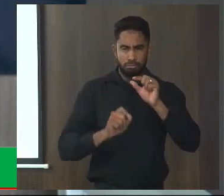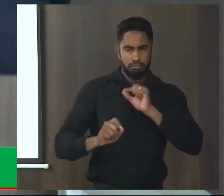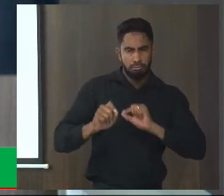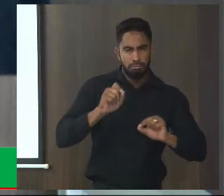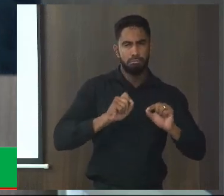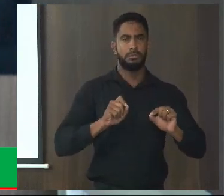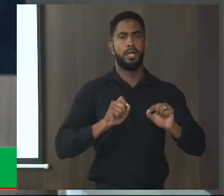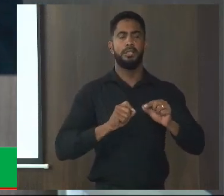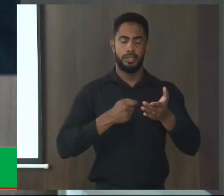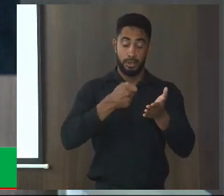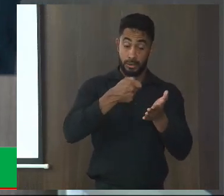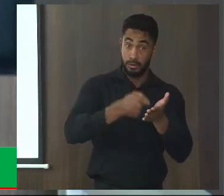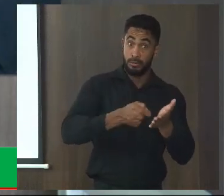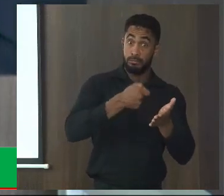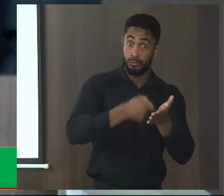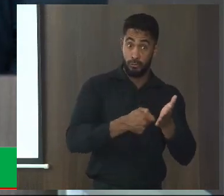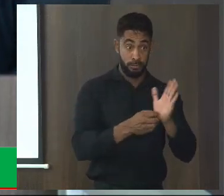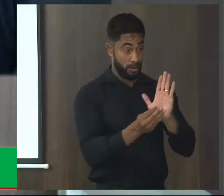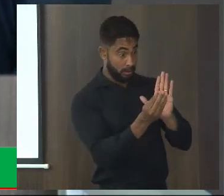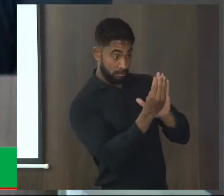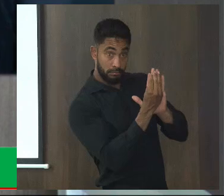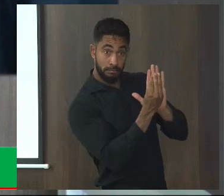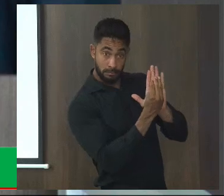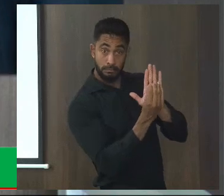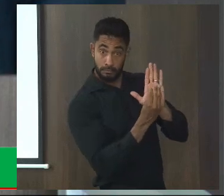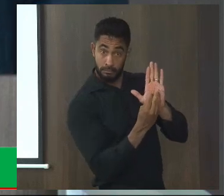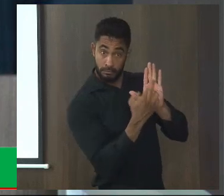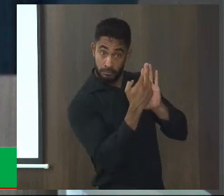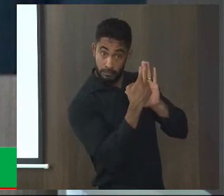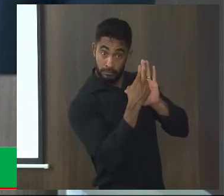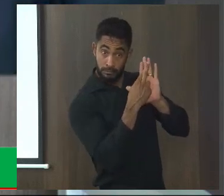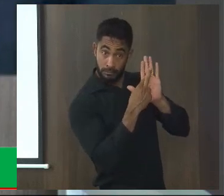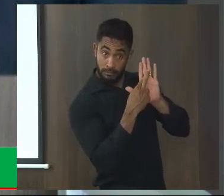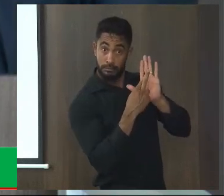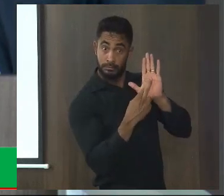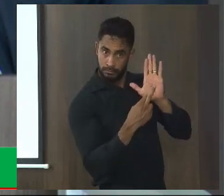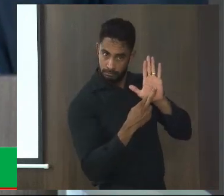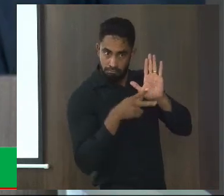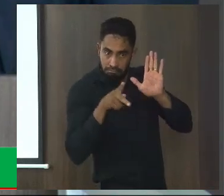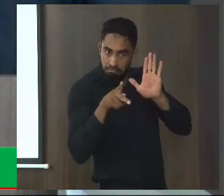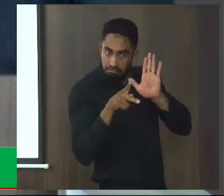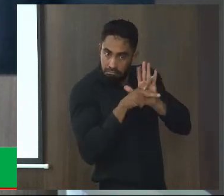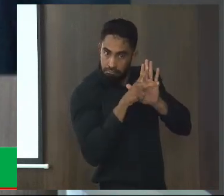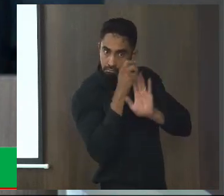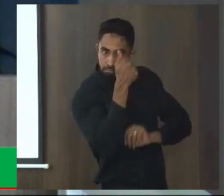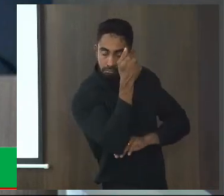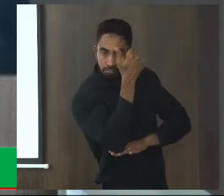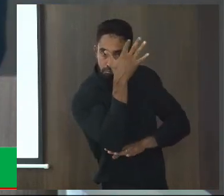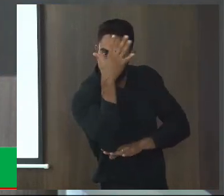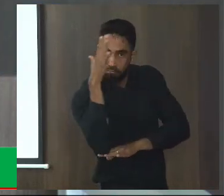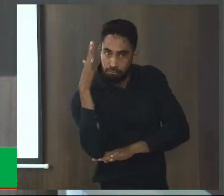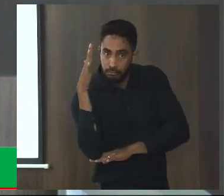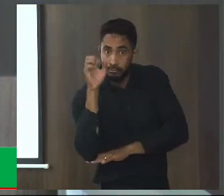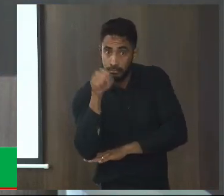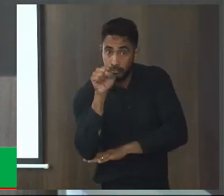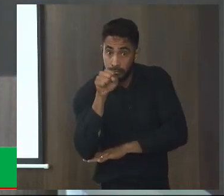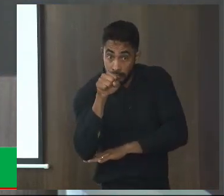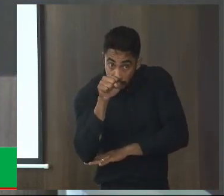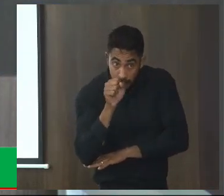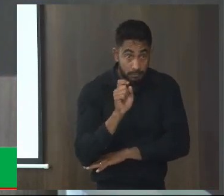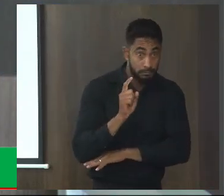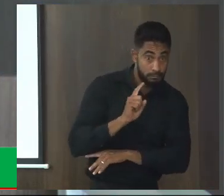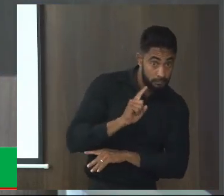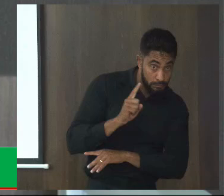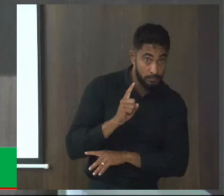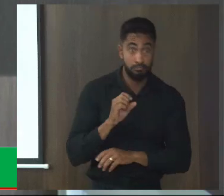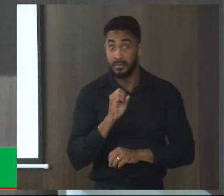estão cumprindo as exigências que o meio ambiente coloca para eles, e